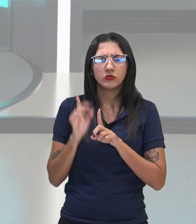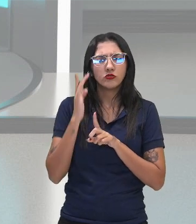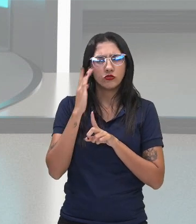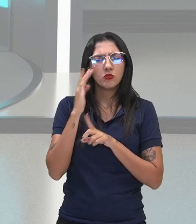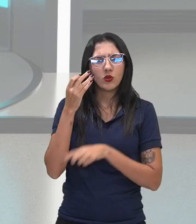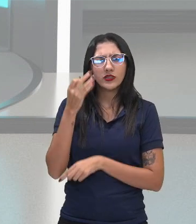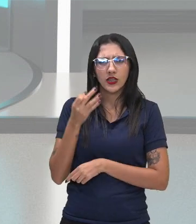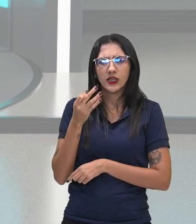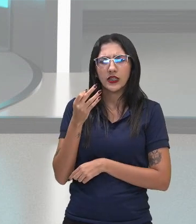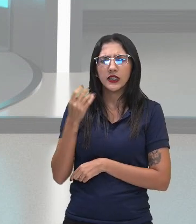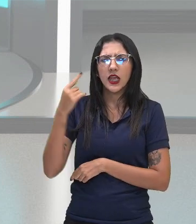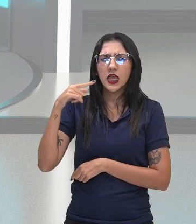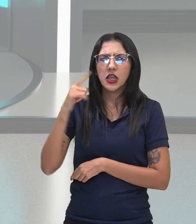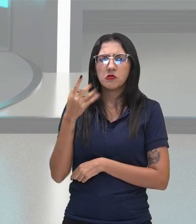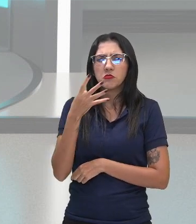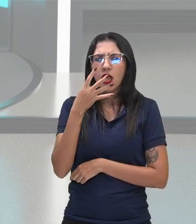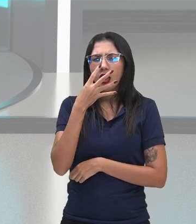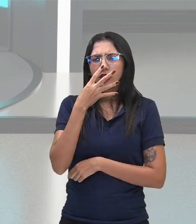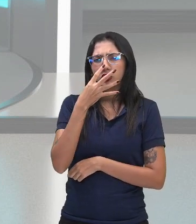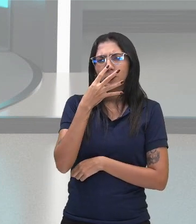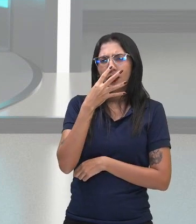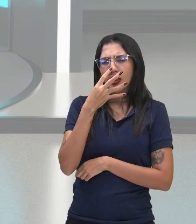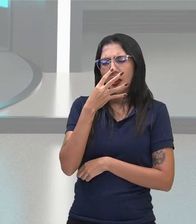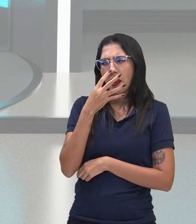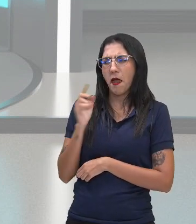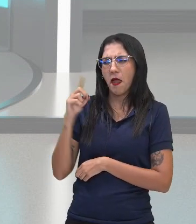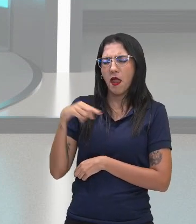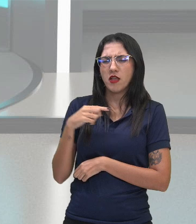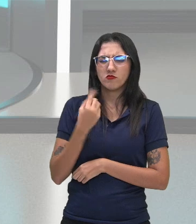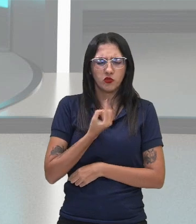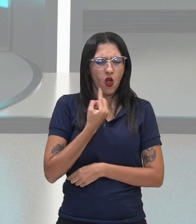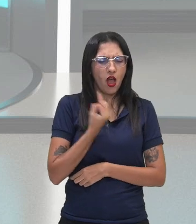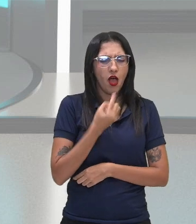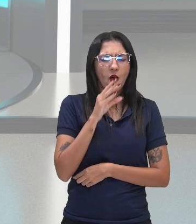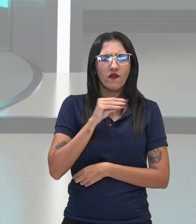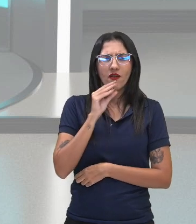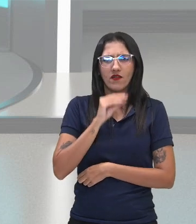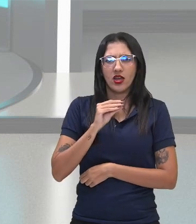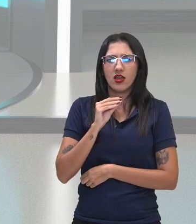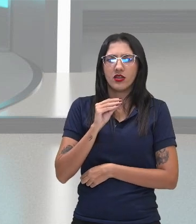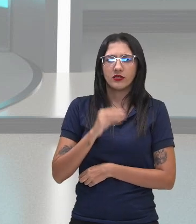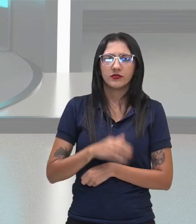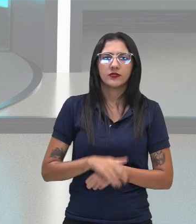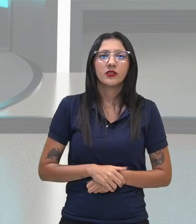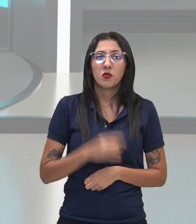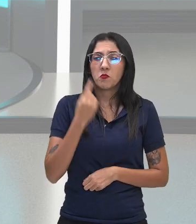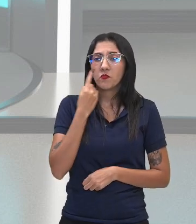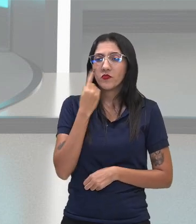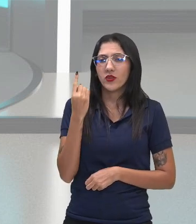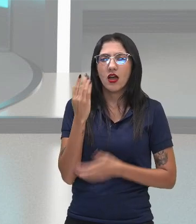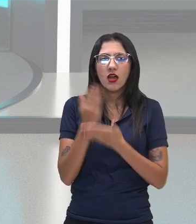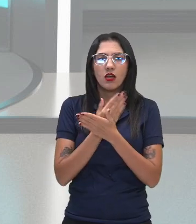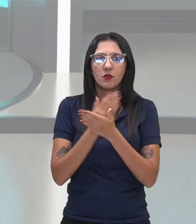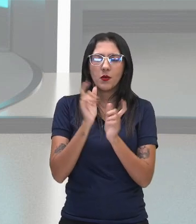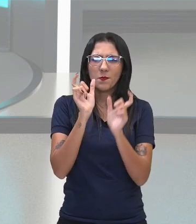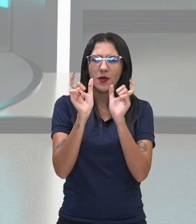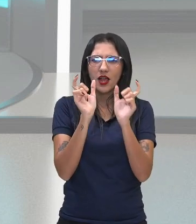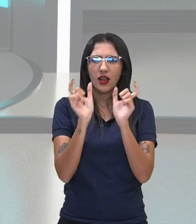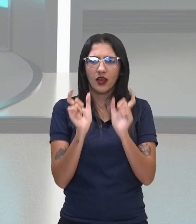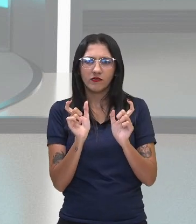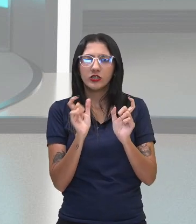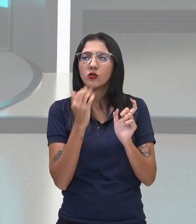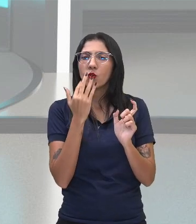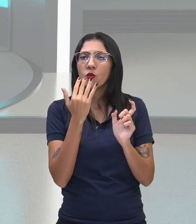admirar-se, ouvindo ele falar só, né? Então, vocês percebem que está aí destacado? Essas palavras destacadas